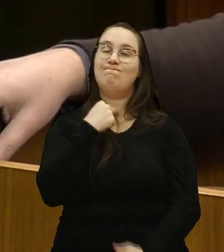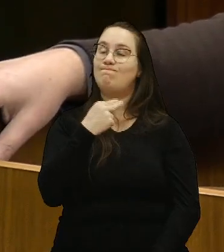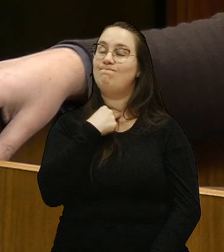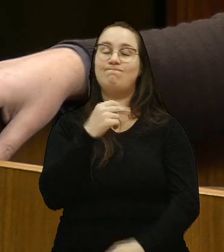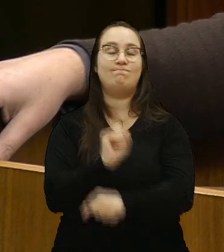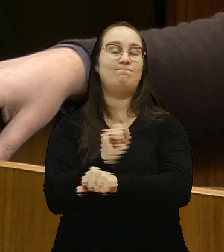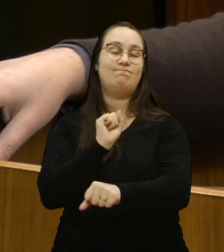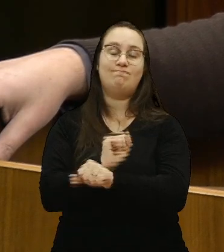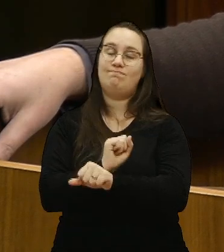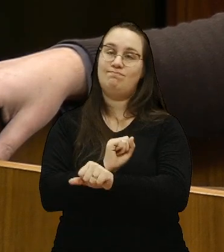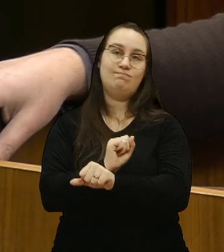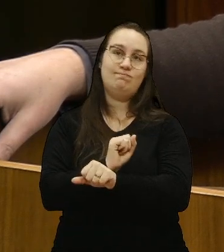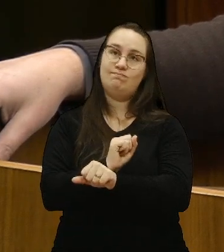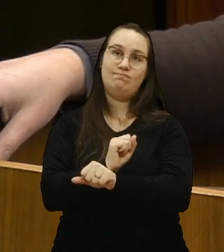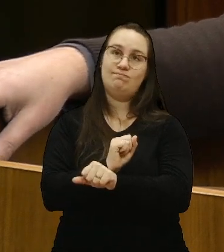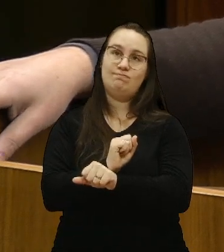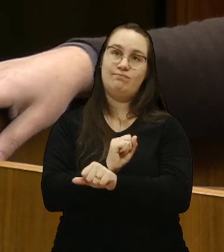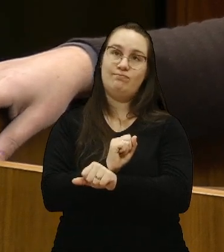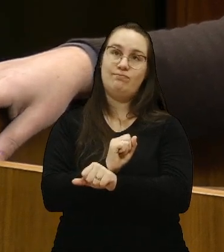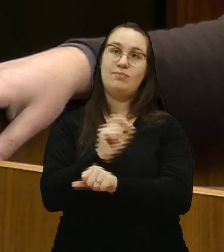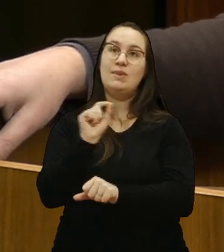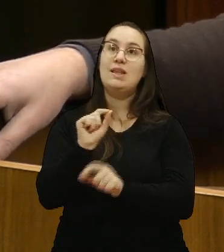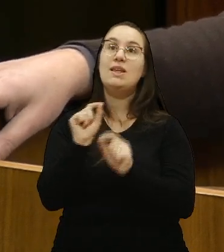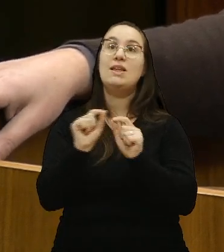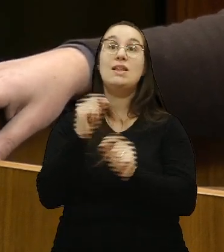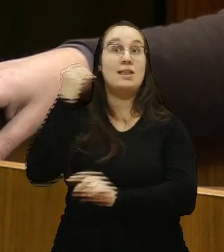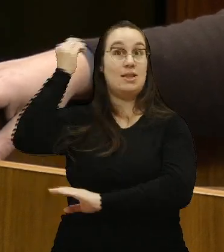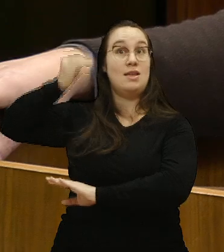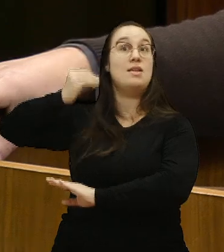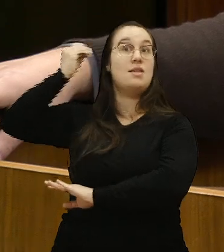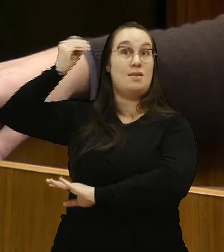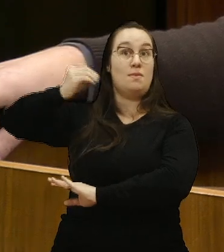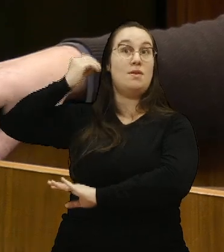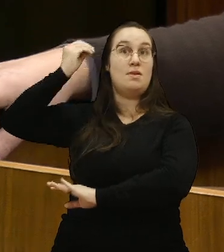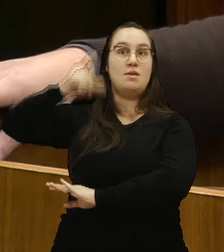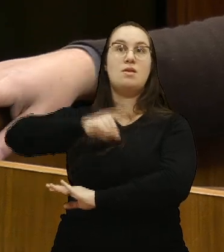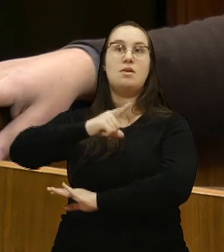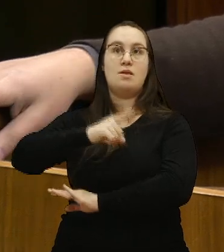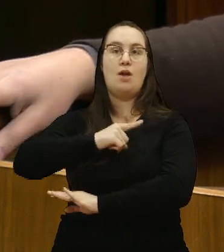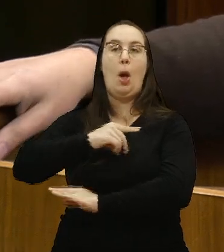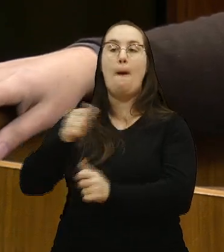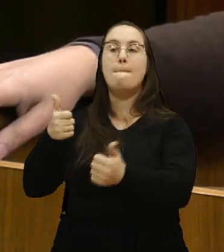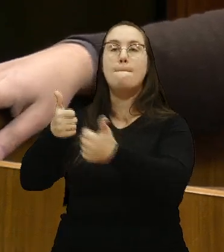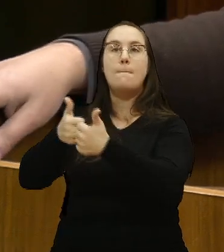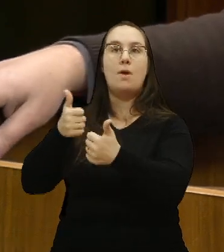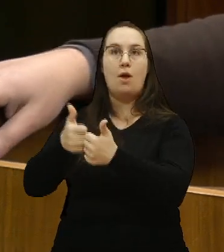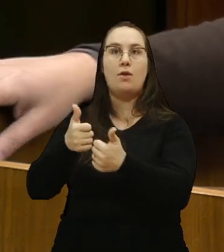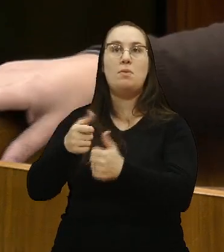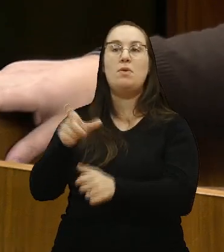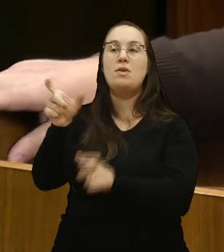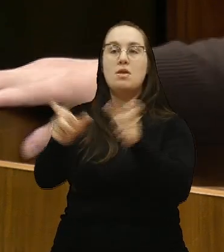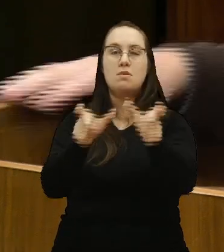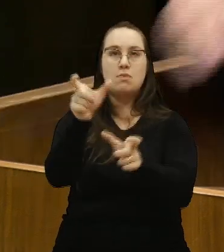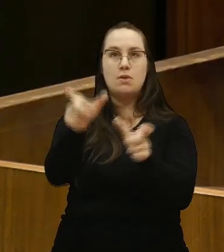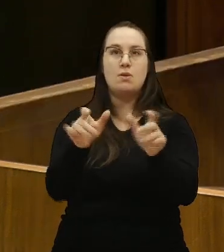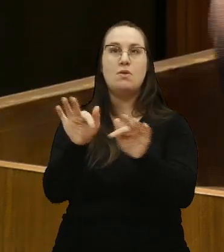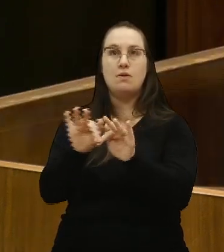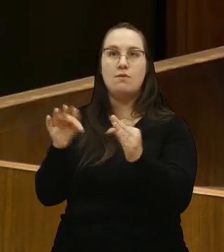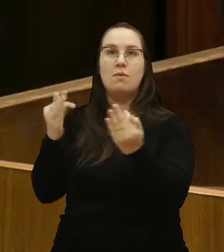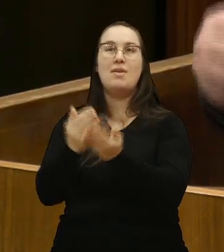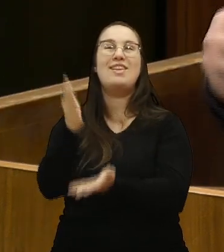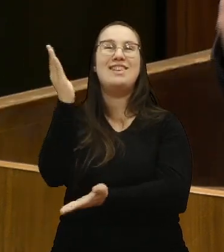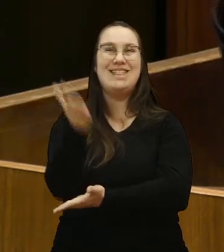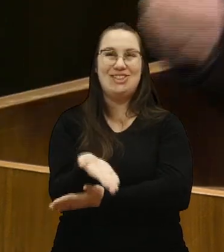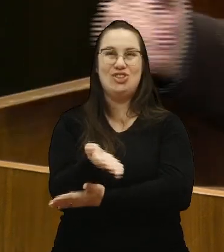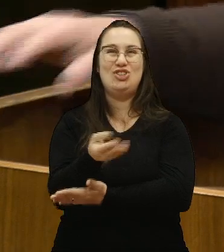esperar. Quem tem experiência próximo de alguém da família que já passou